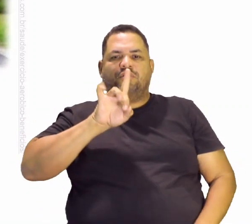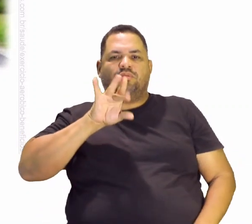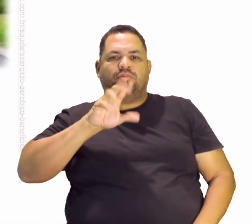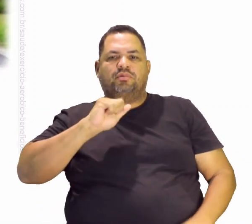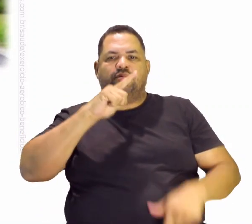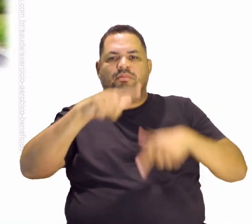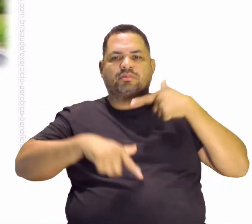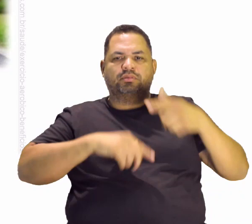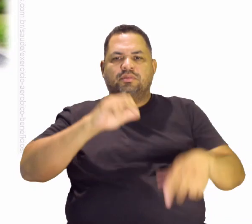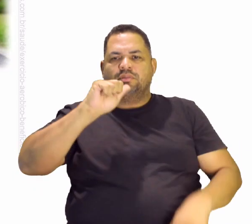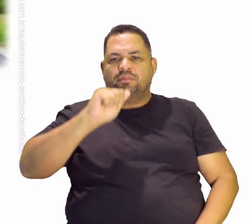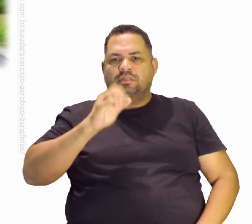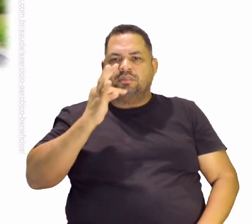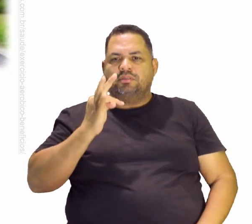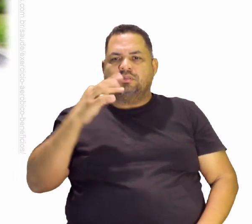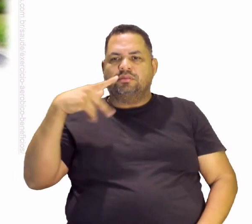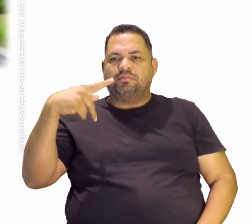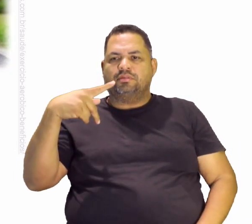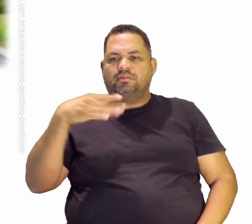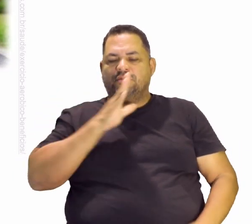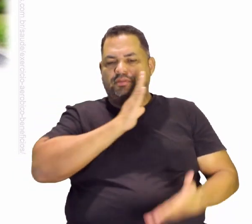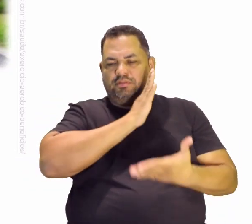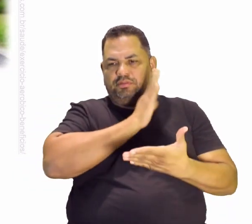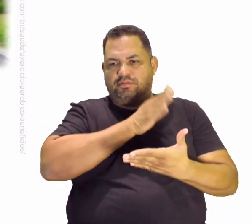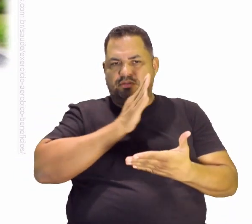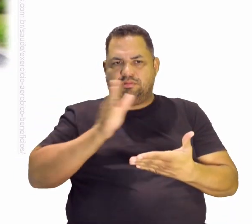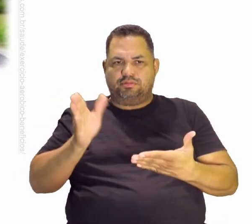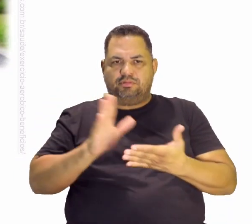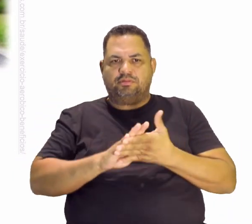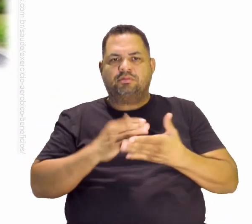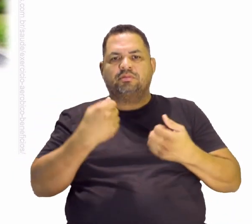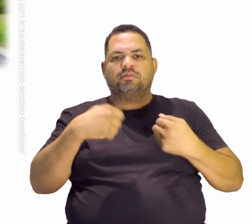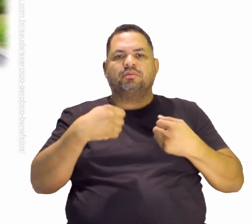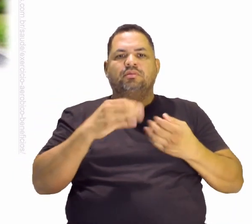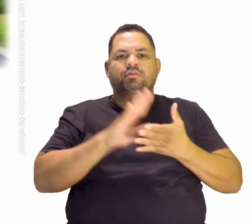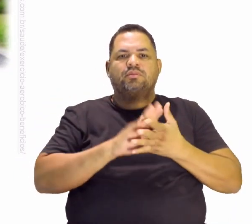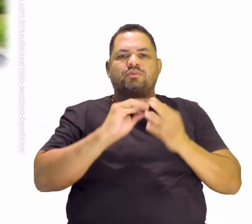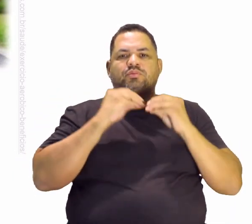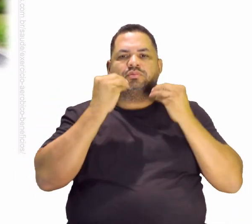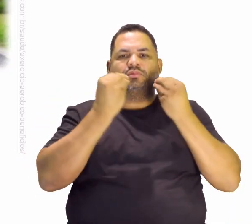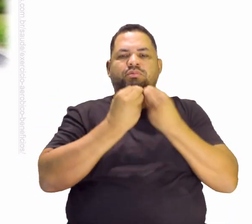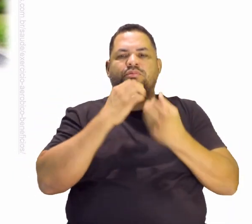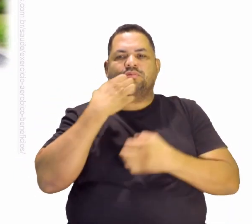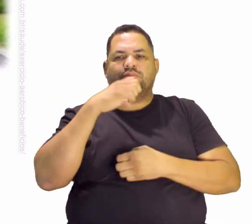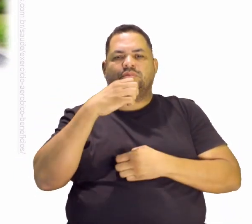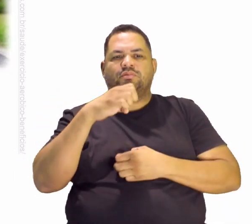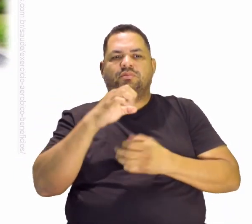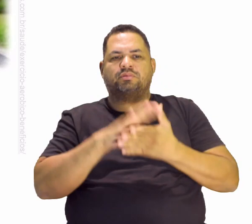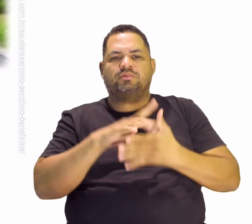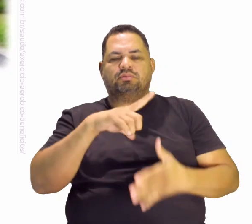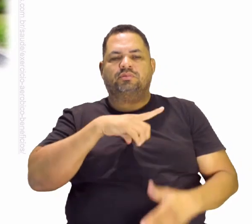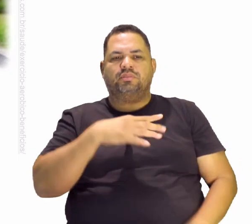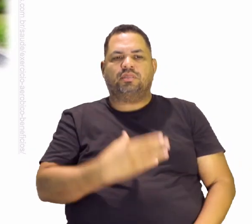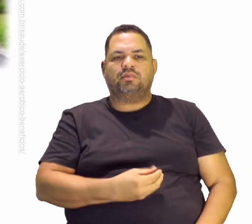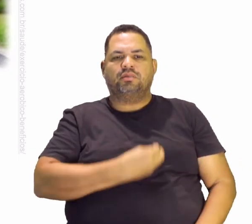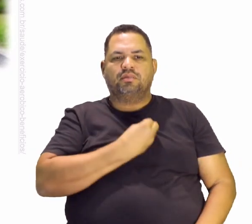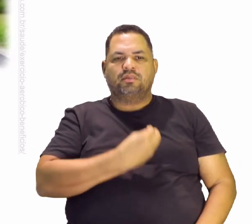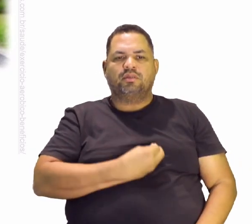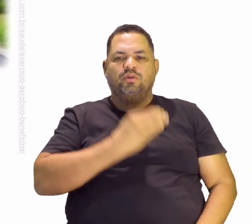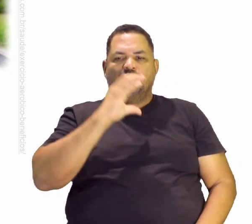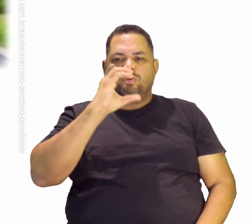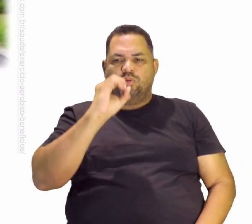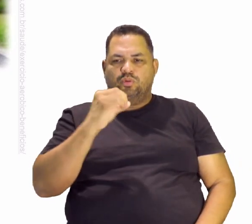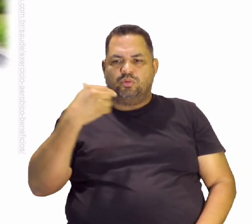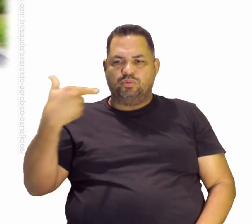ocorre em várias etapas. Tá? Ele depende de substrato energético processado e da presença de oxigênio. Aí